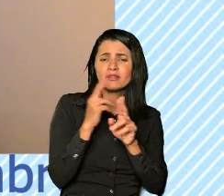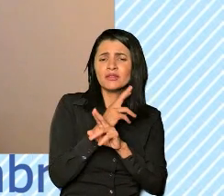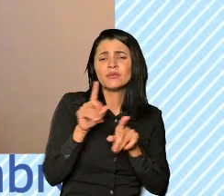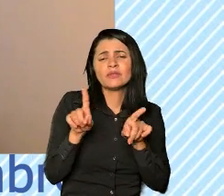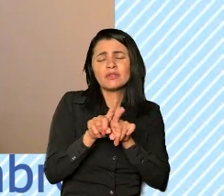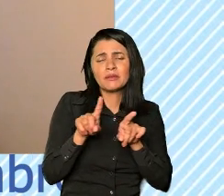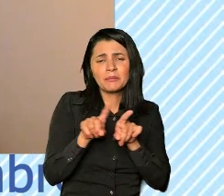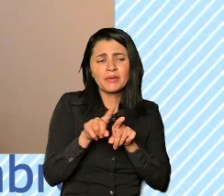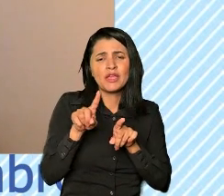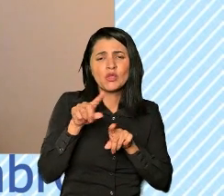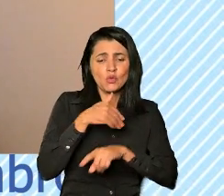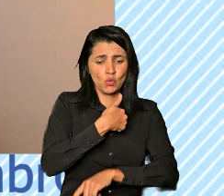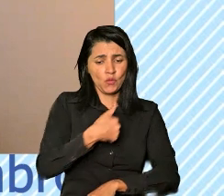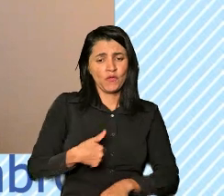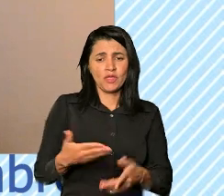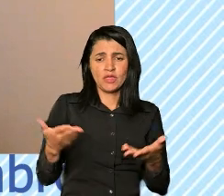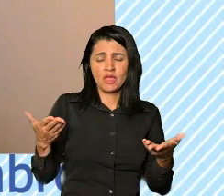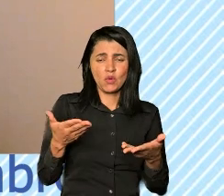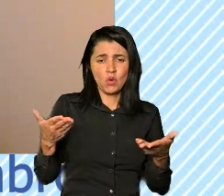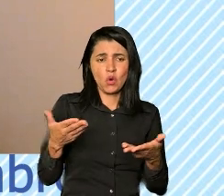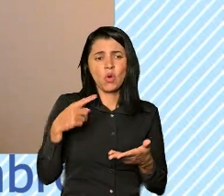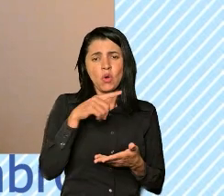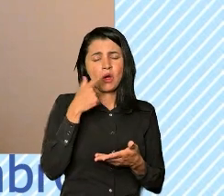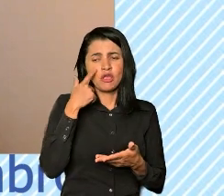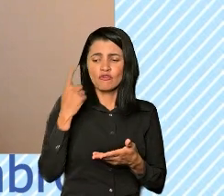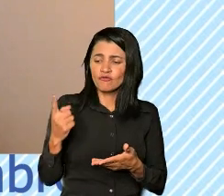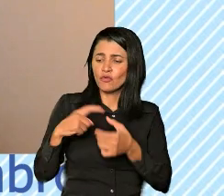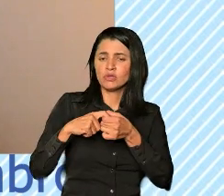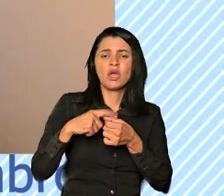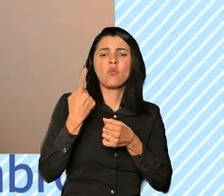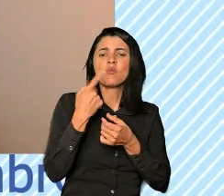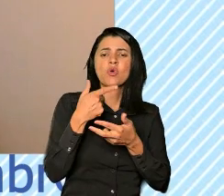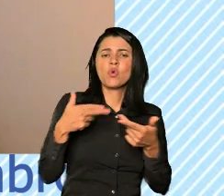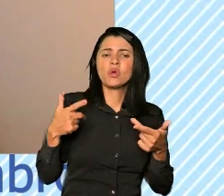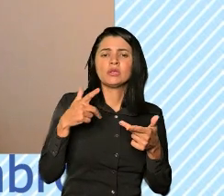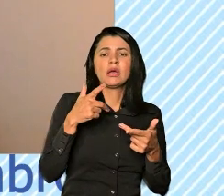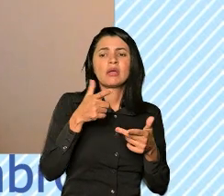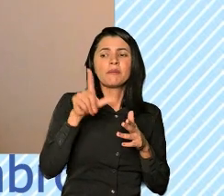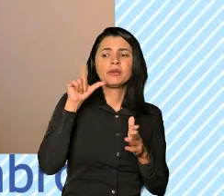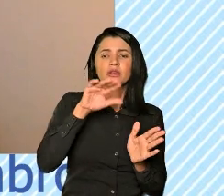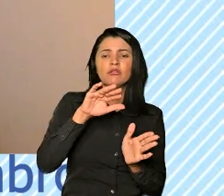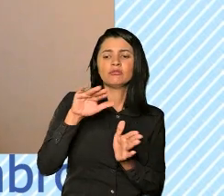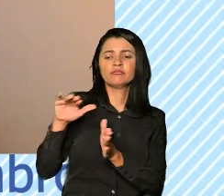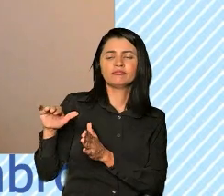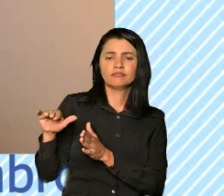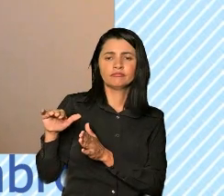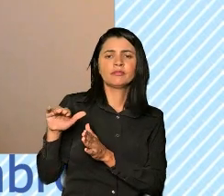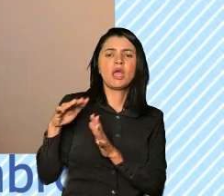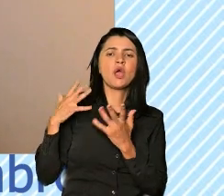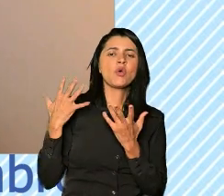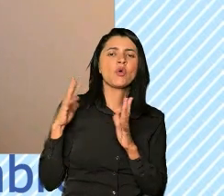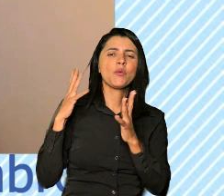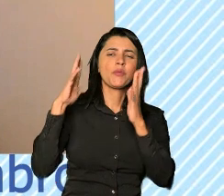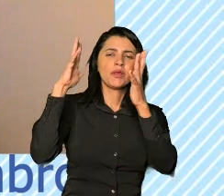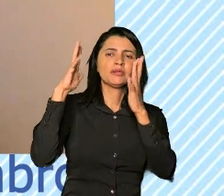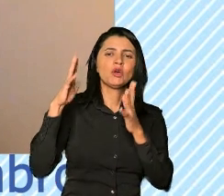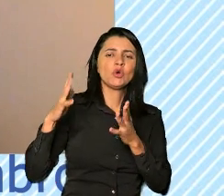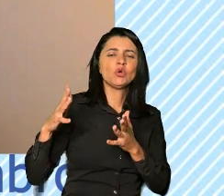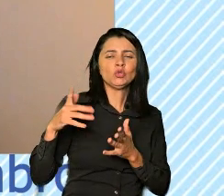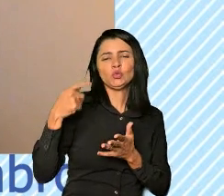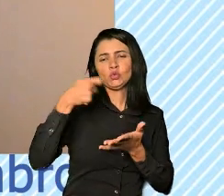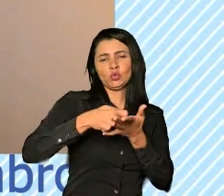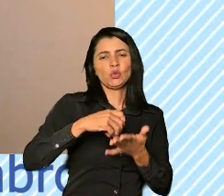também do atual governo de retomar algo que havia sido deixado de lado, que são as comemorações do golpe militar